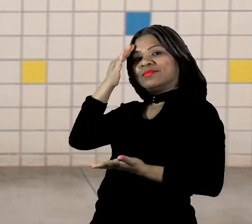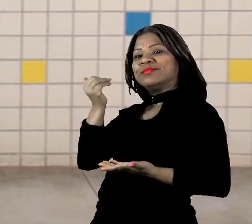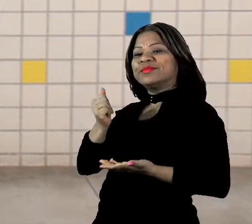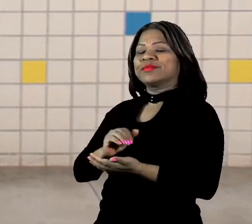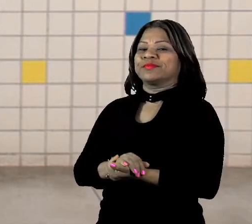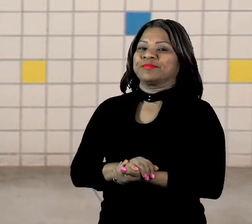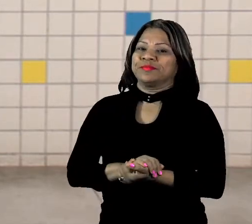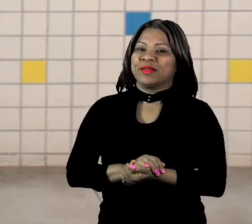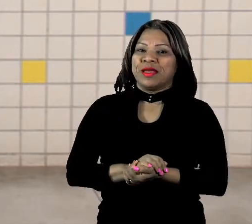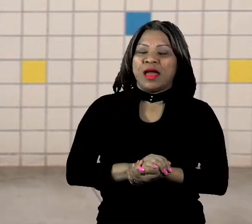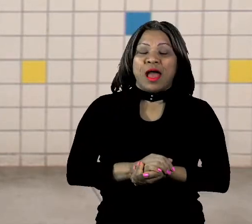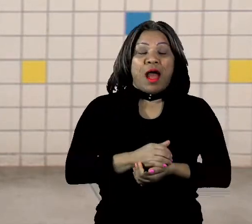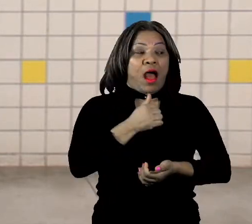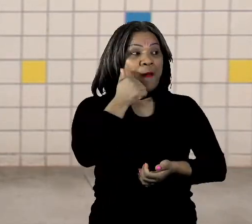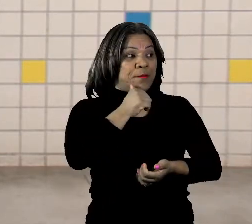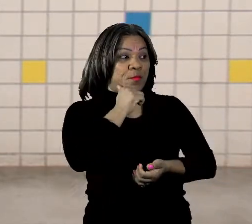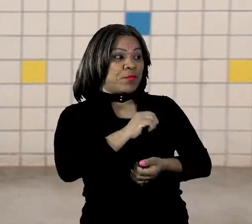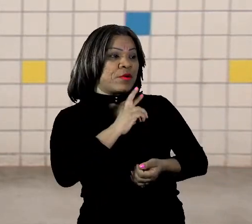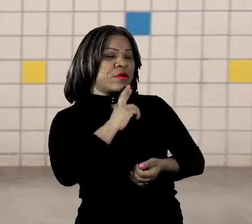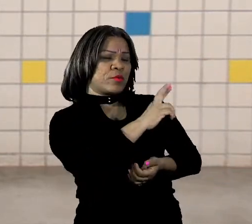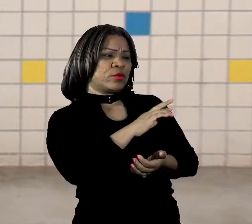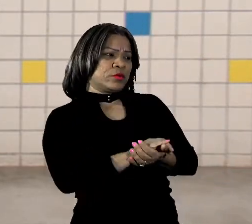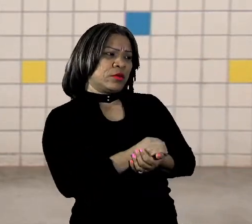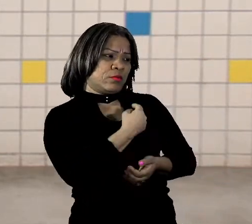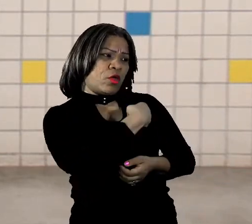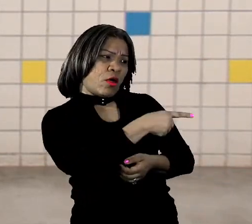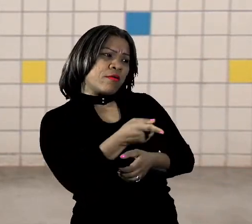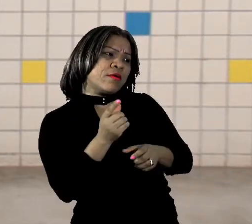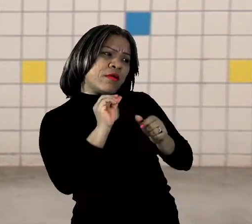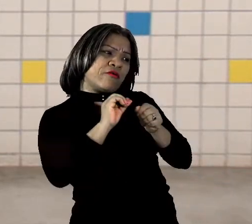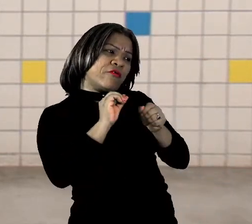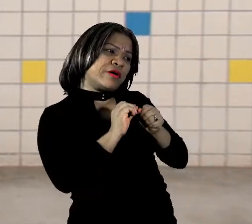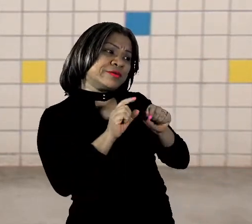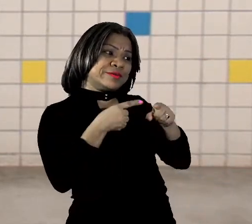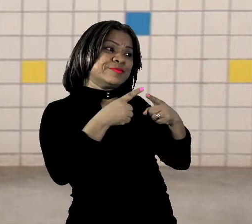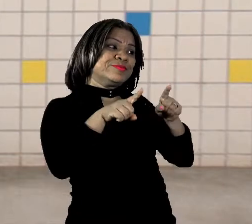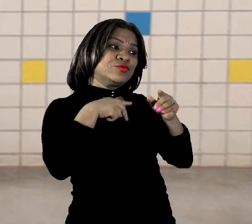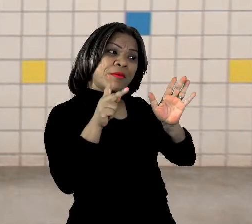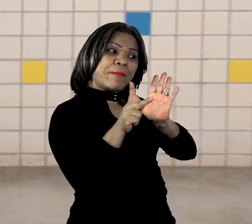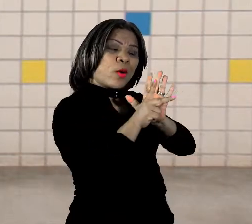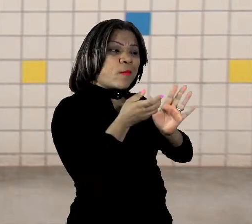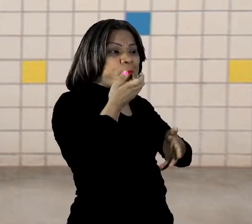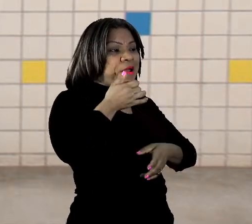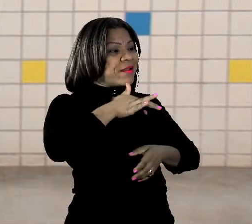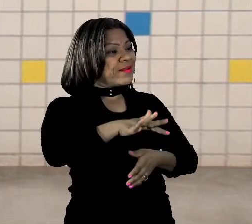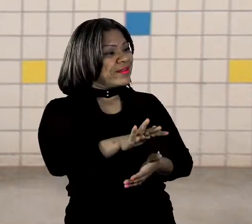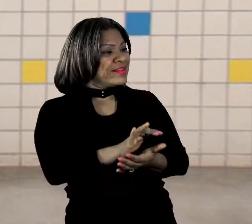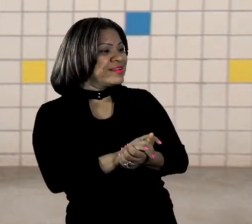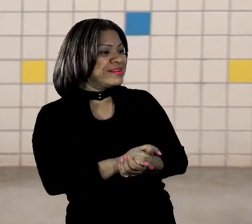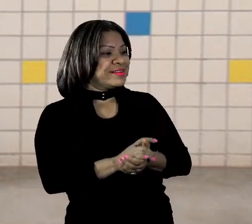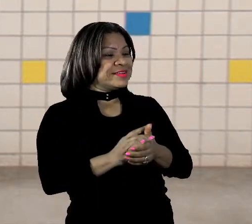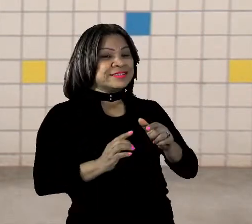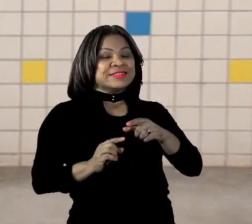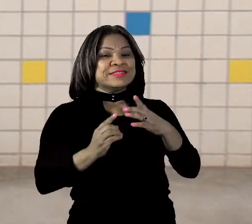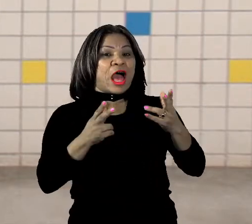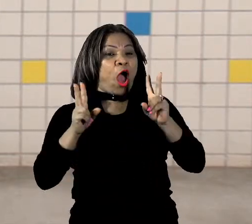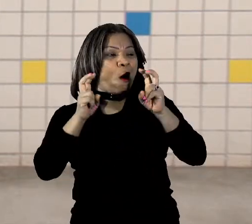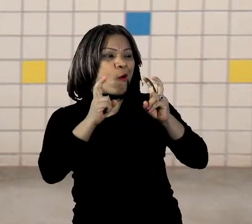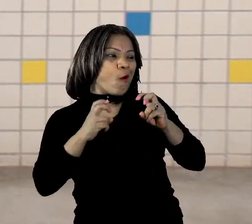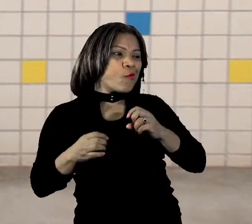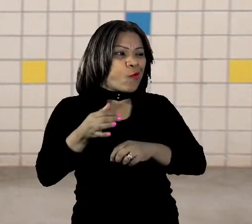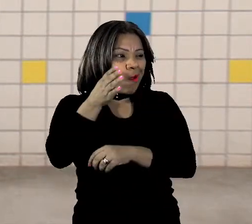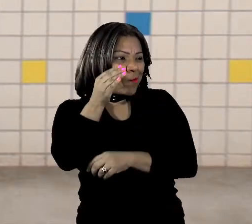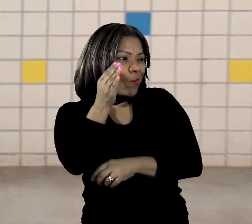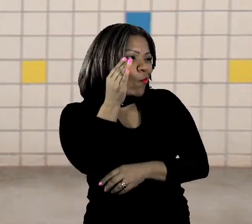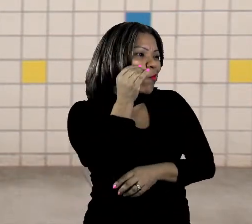que respondeu: a gente queria fazer música que fosse próprias para criança, com temas curiosos, muita poesia